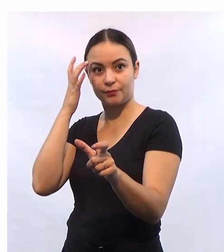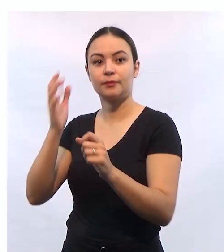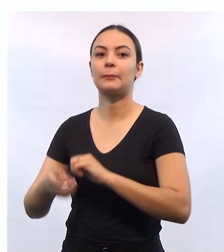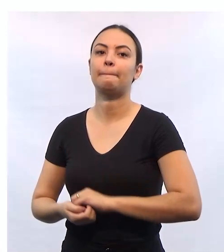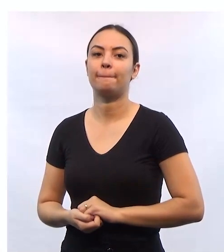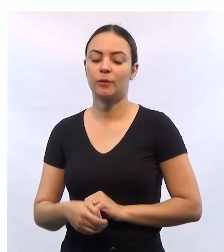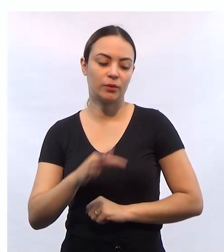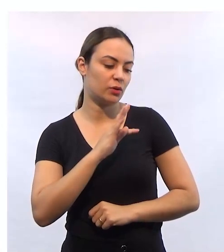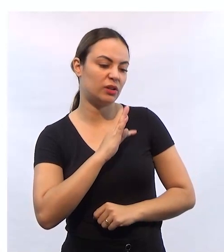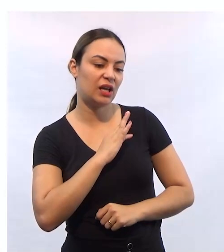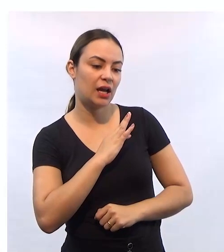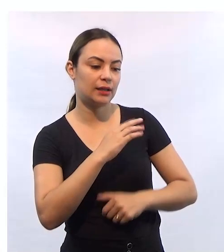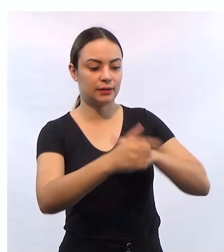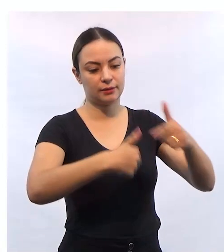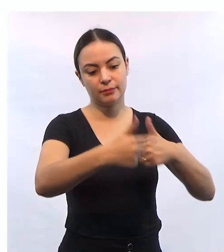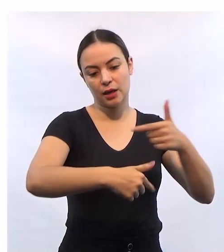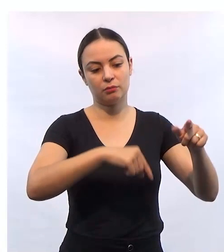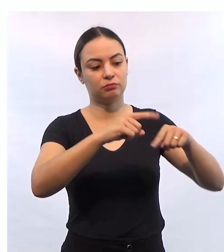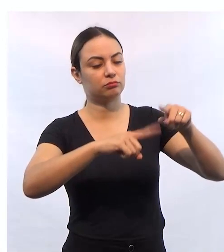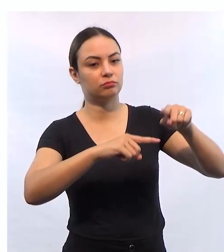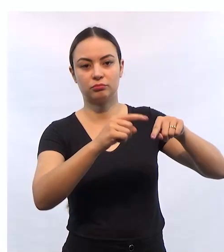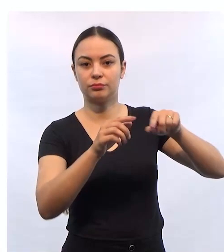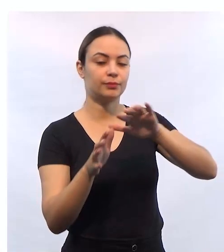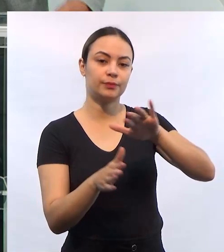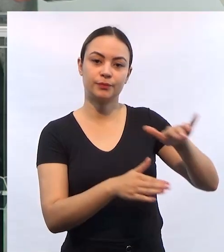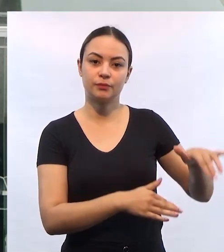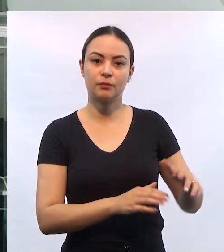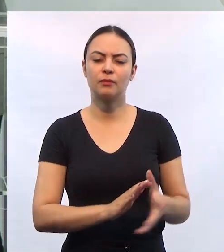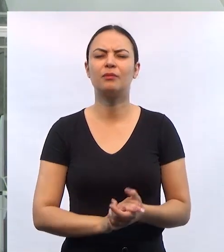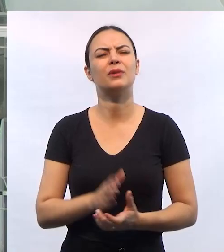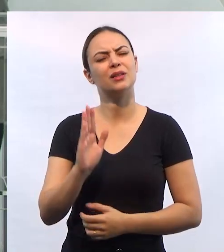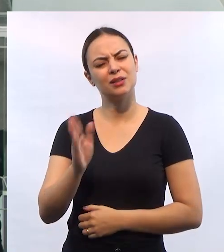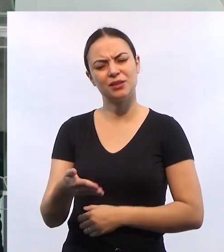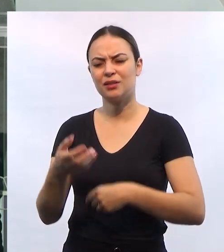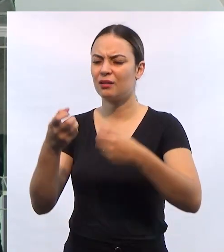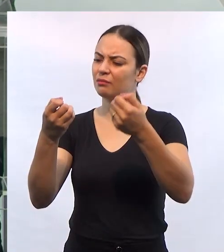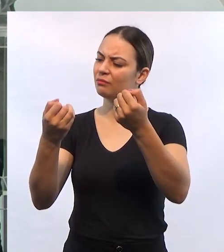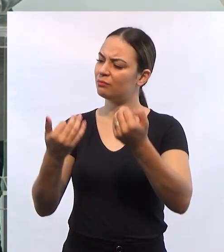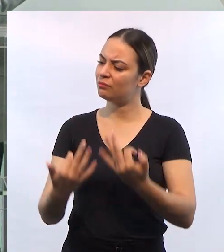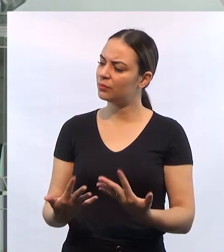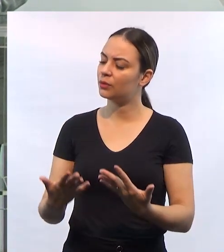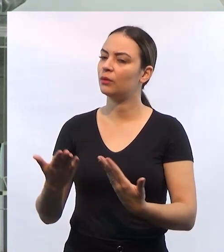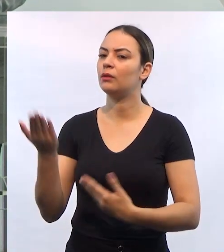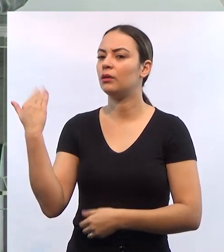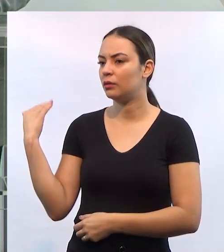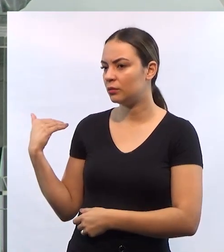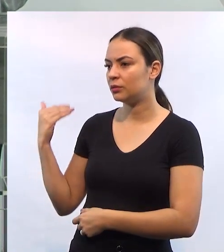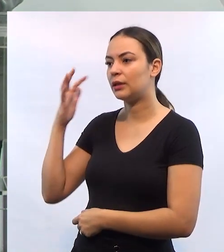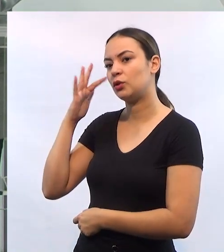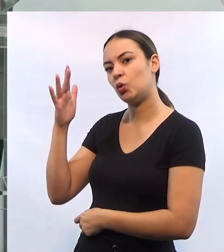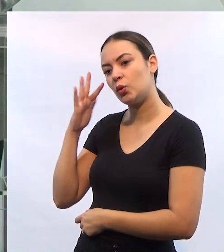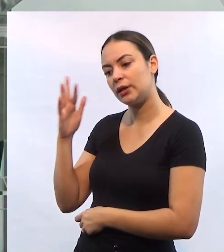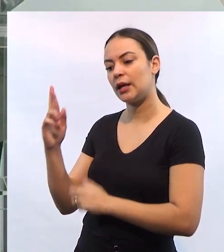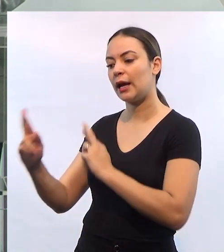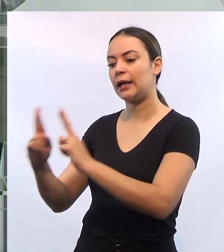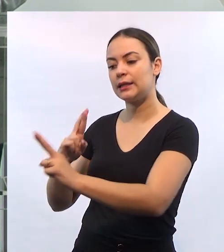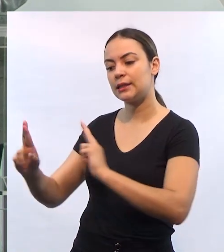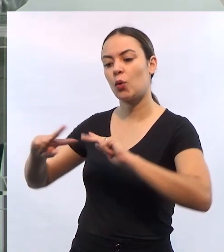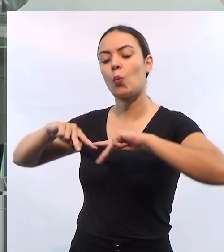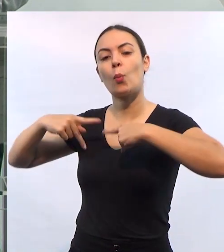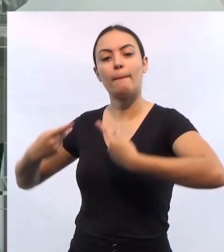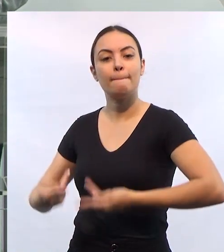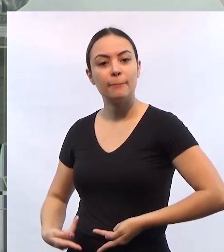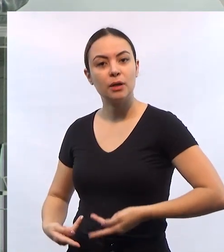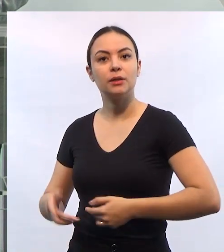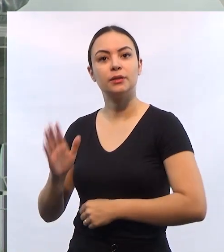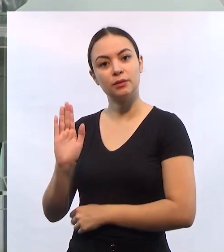não somente as técnicas em si. Mas, professor, nós já não falamos na teoria das relações humanas? Sim, a escola das relações